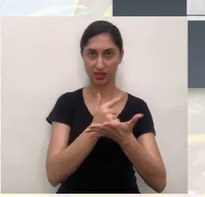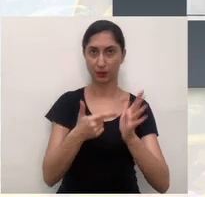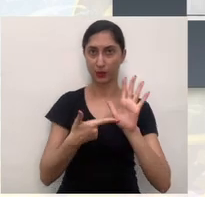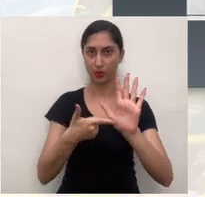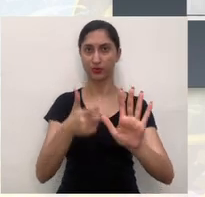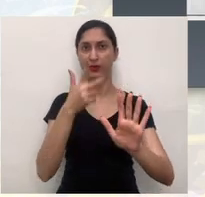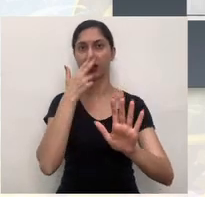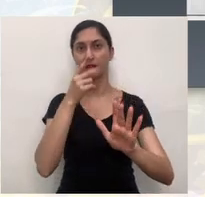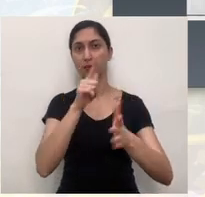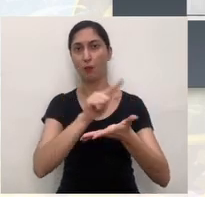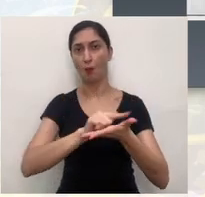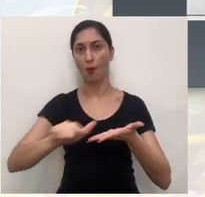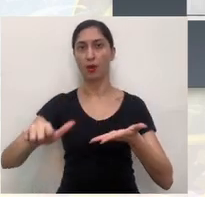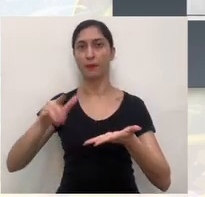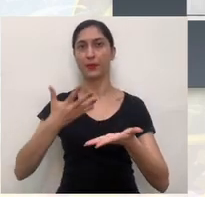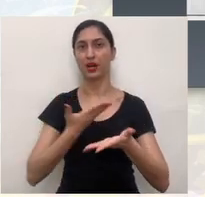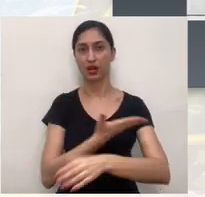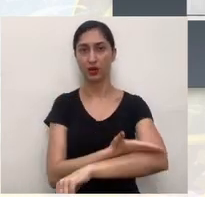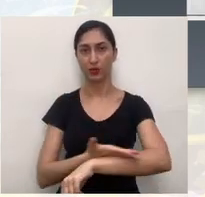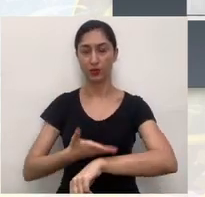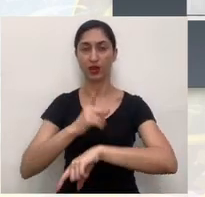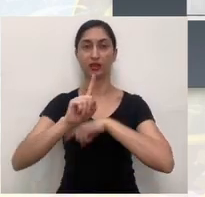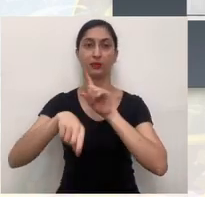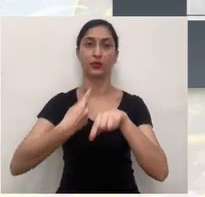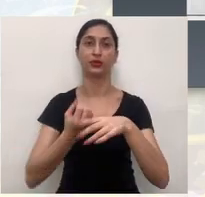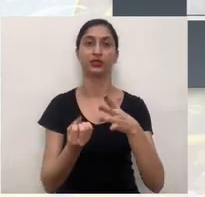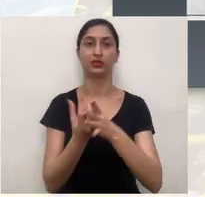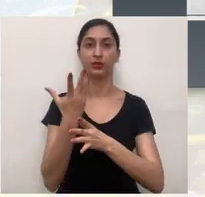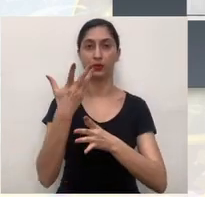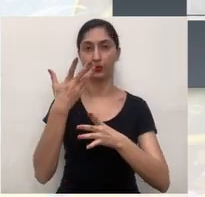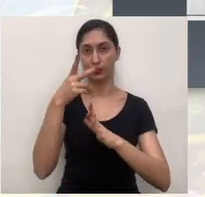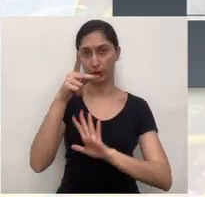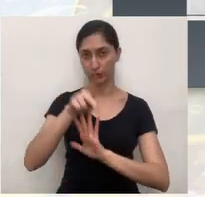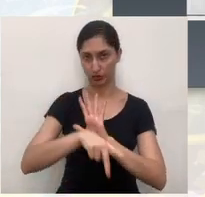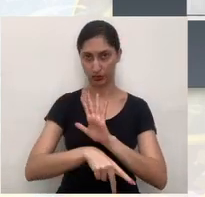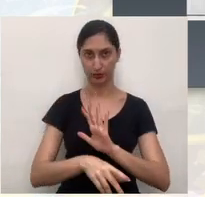branco, para poder desenvolver o projeto.